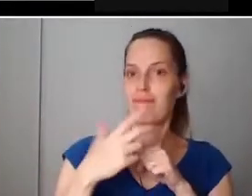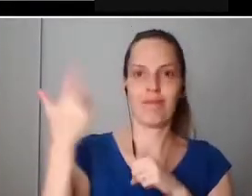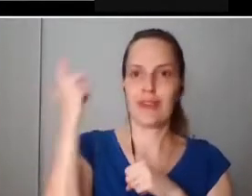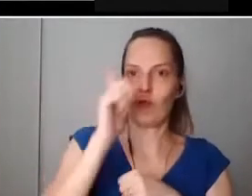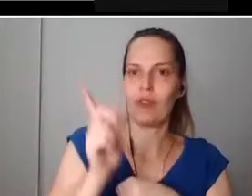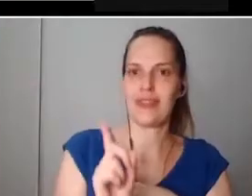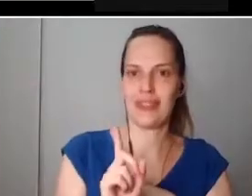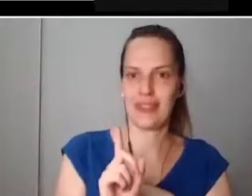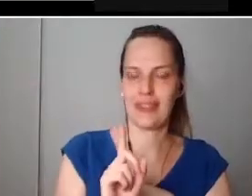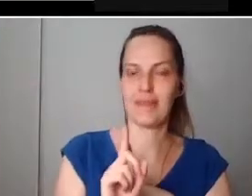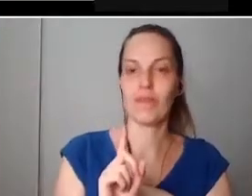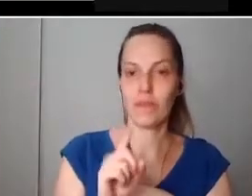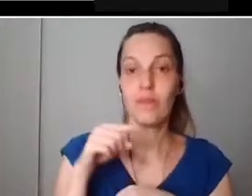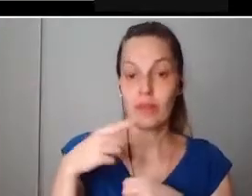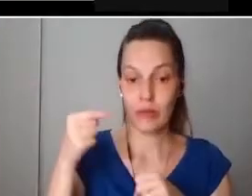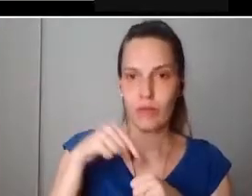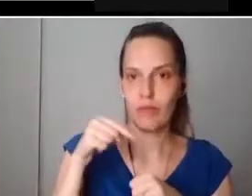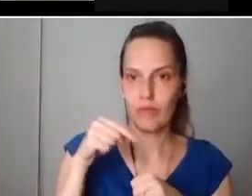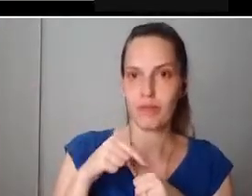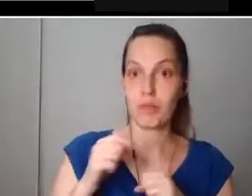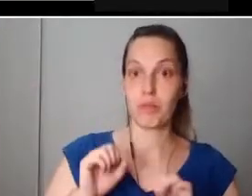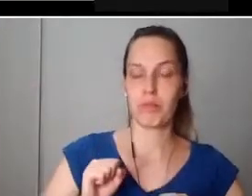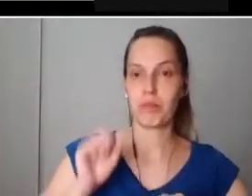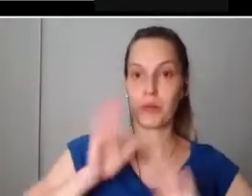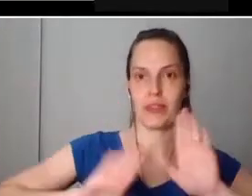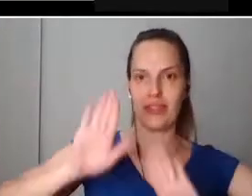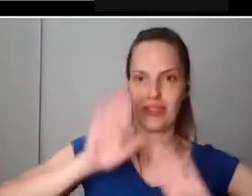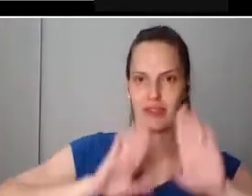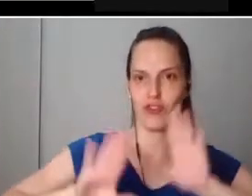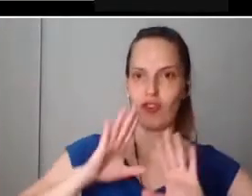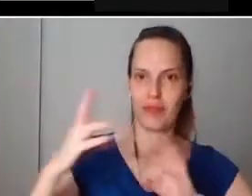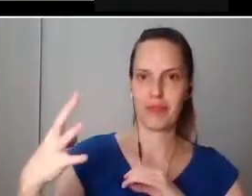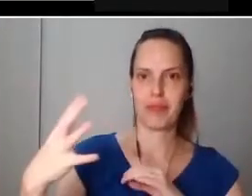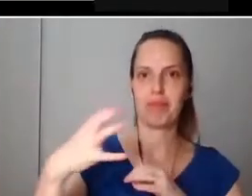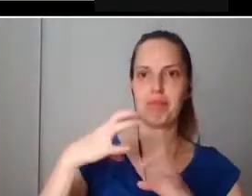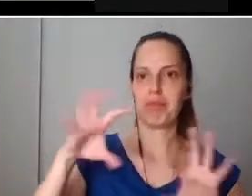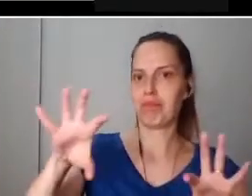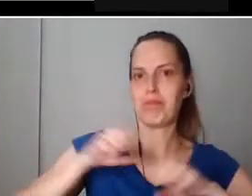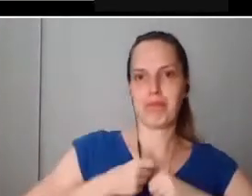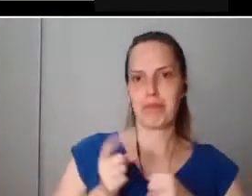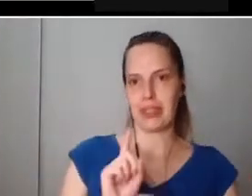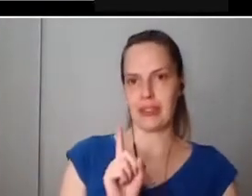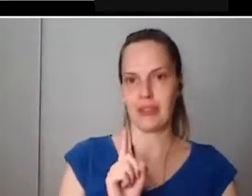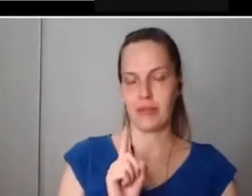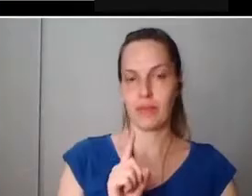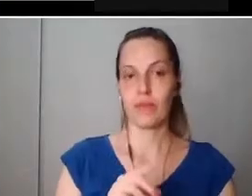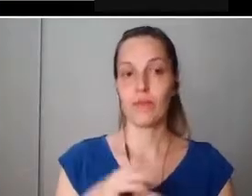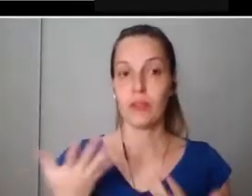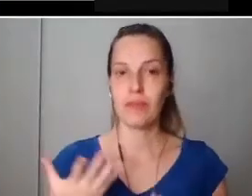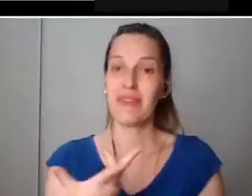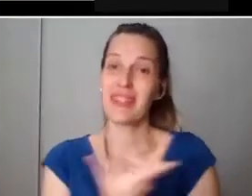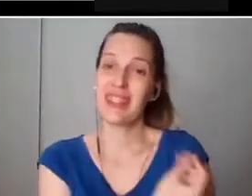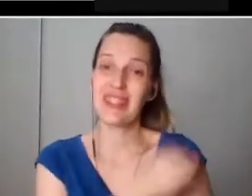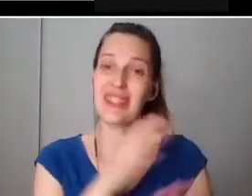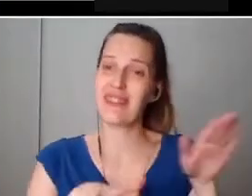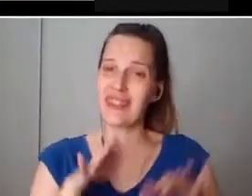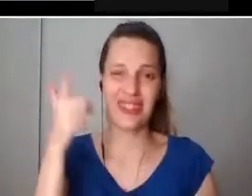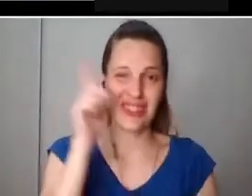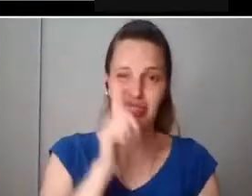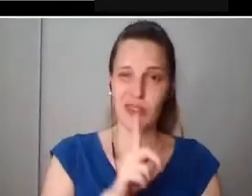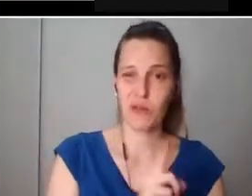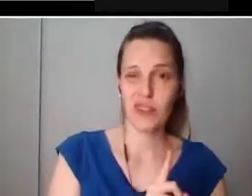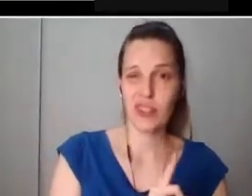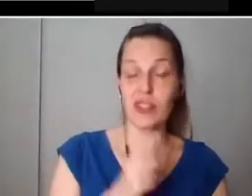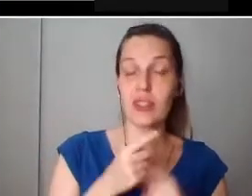esses são os anticorpos neutralizantes, né? A vacina pode não gerar tanta resposta aqui, mas pode gerar proteção